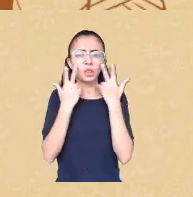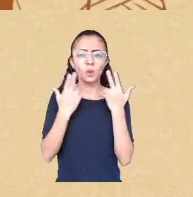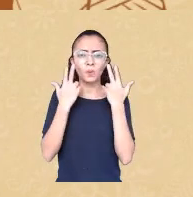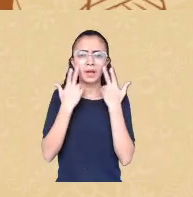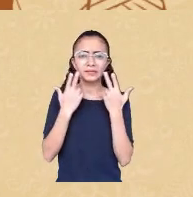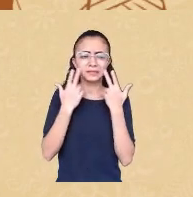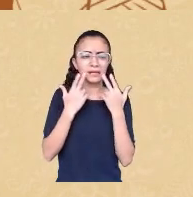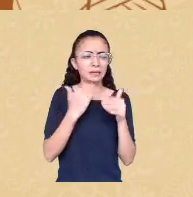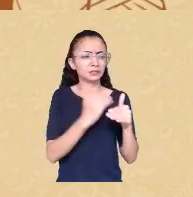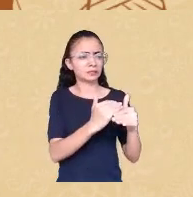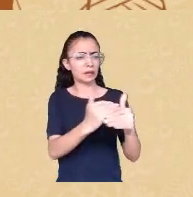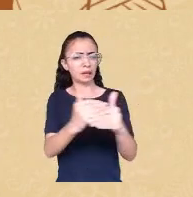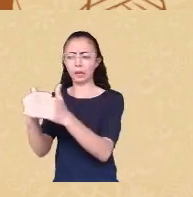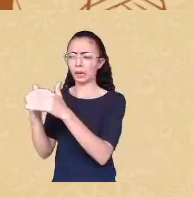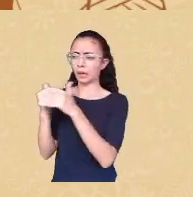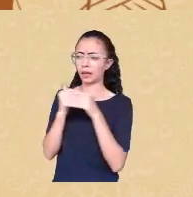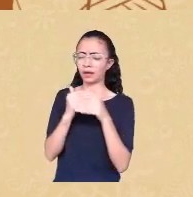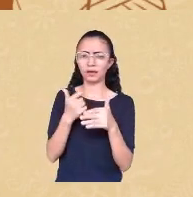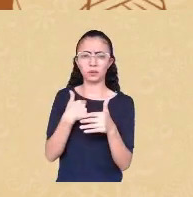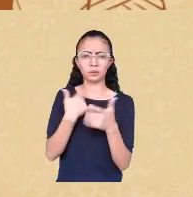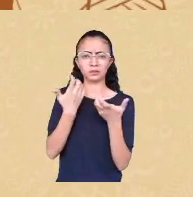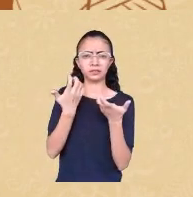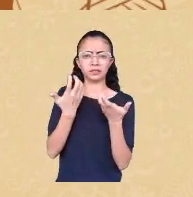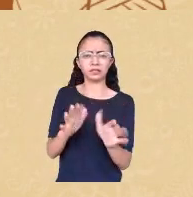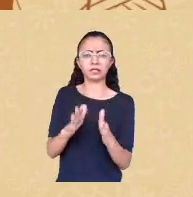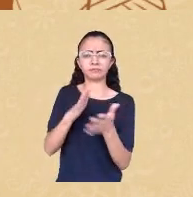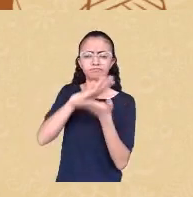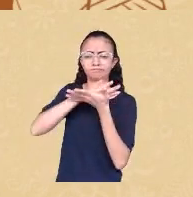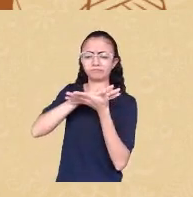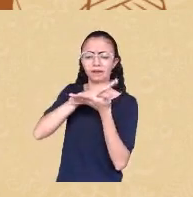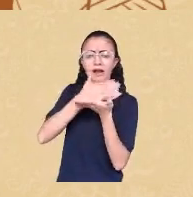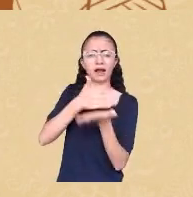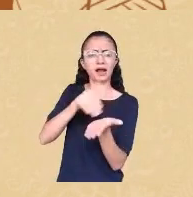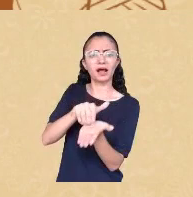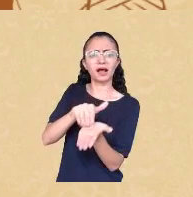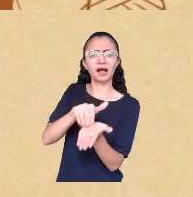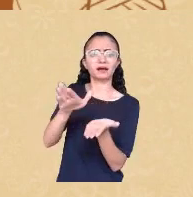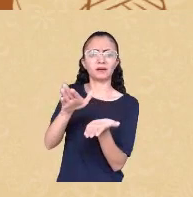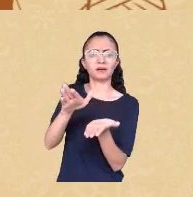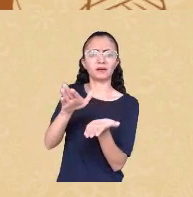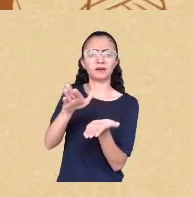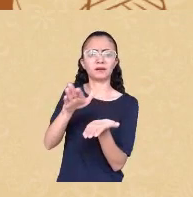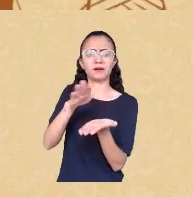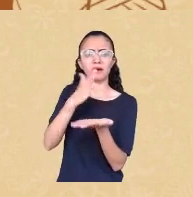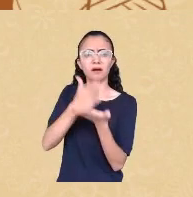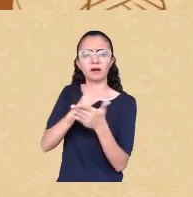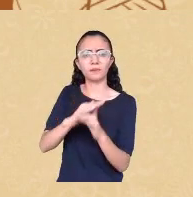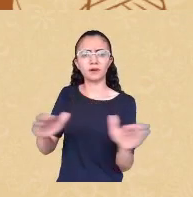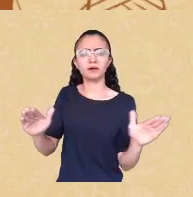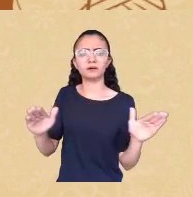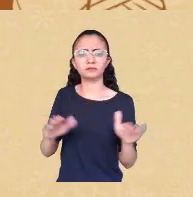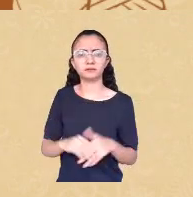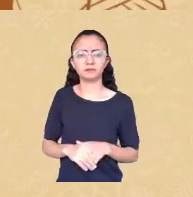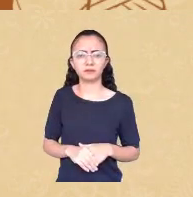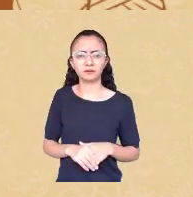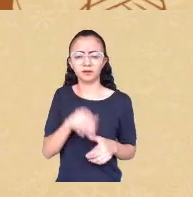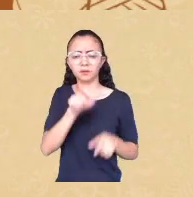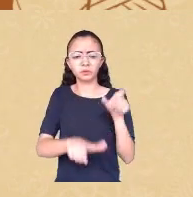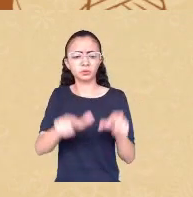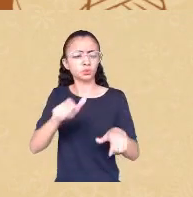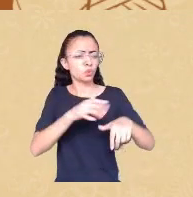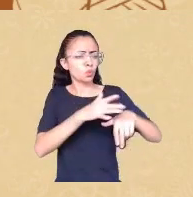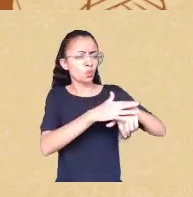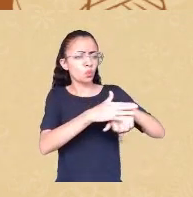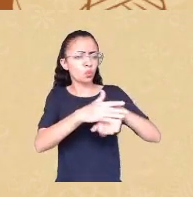um anormal, um novo anormal, do que um novo normal, que as pessoas tanto falam. Então, como é que a gente lida com isso,